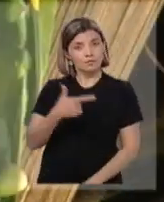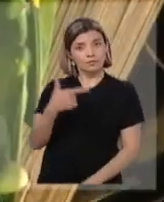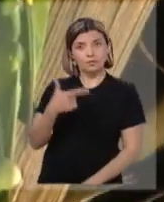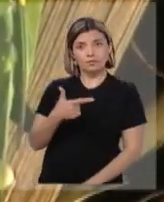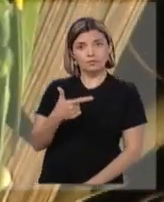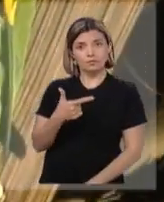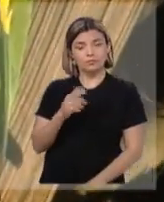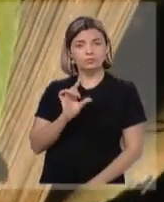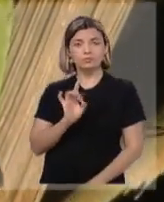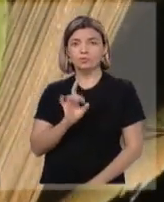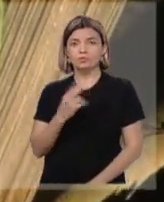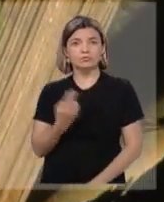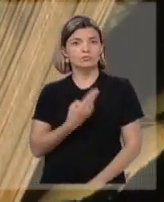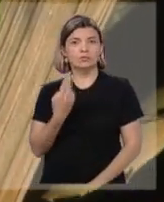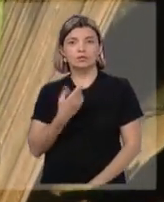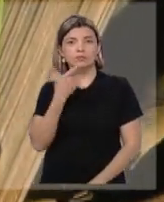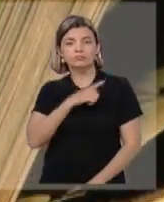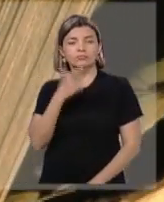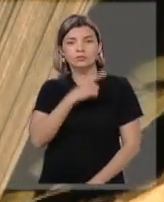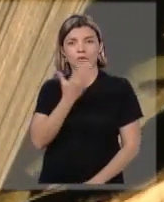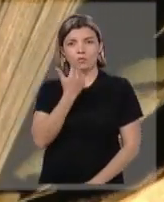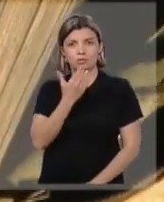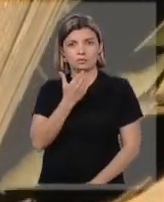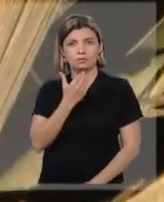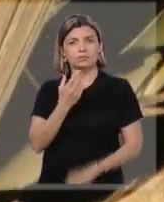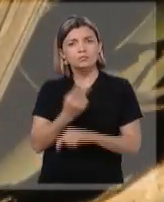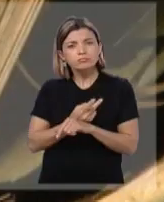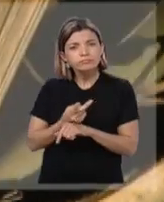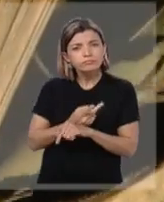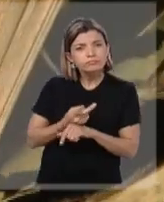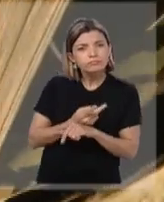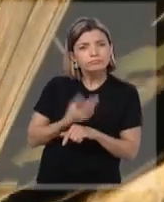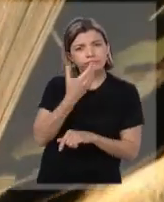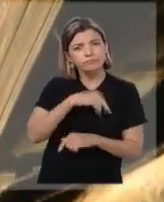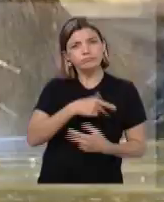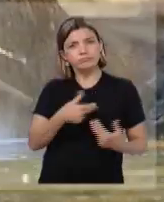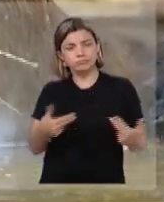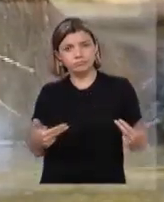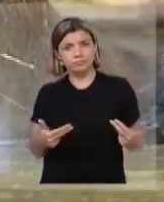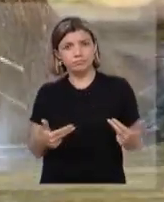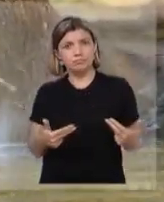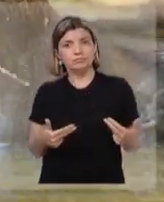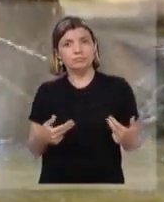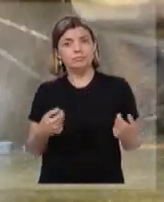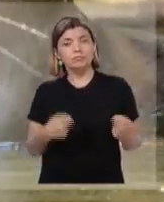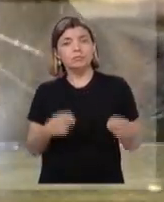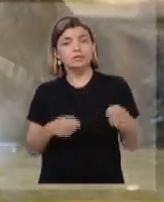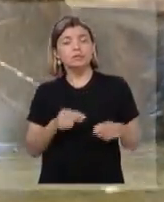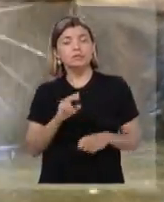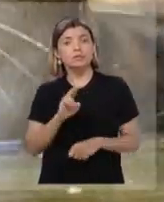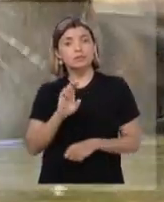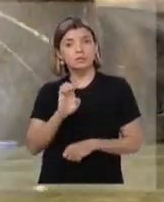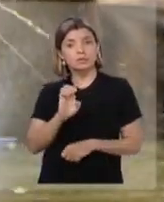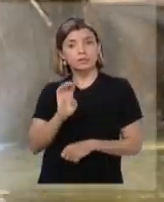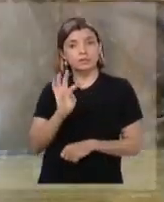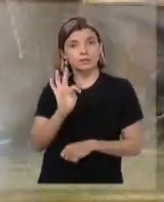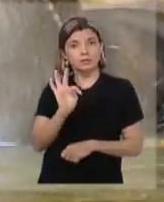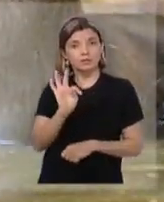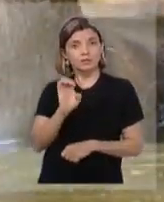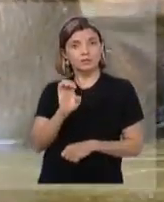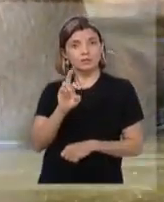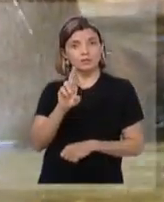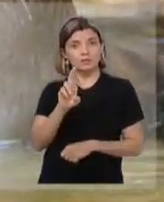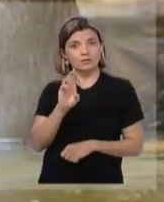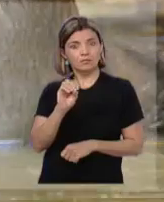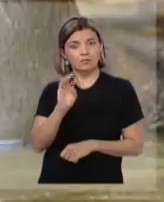O segundo não tem a capacidade de produzir seu próprio alimento. Por isso, é chamado de